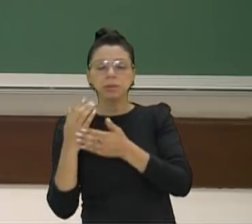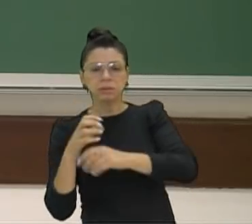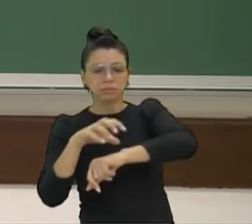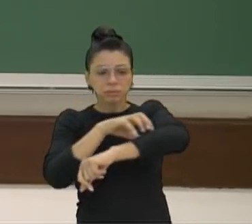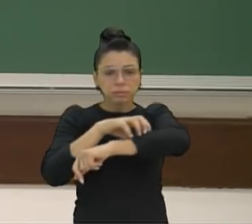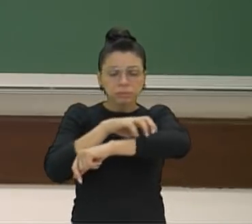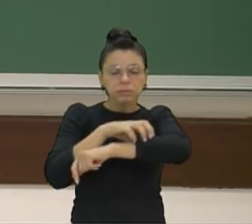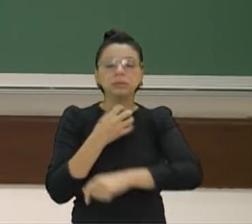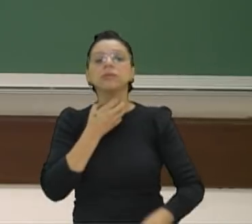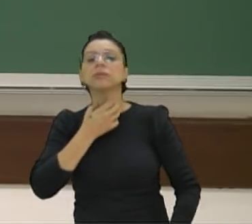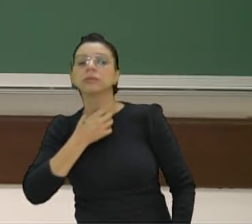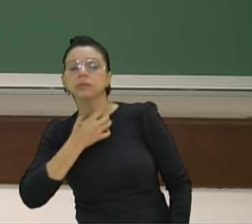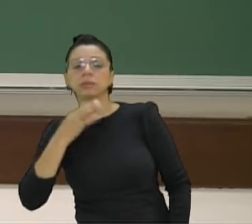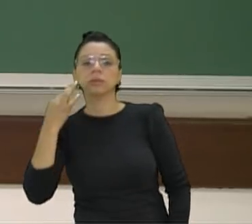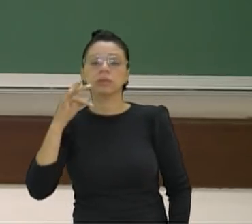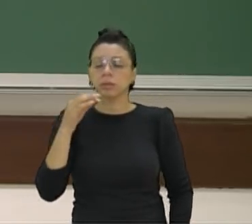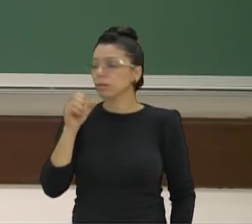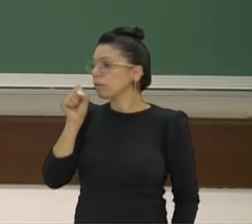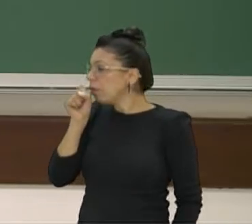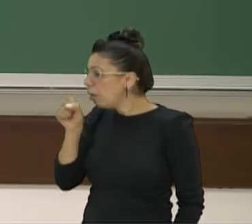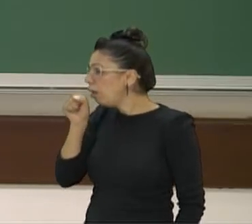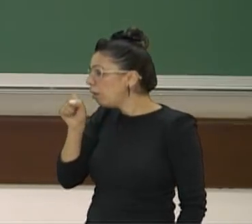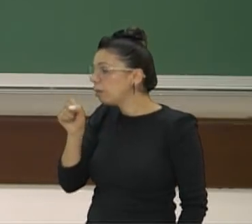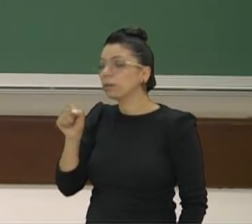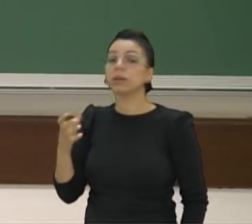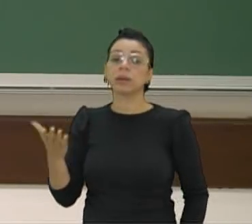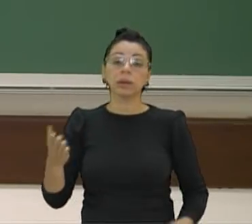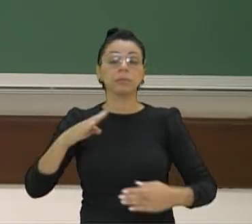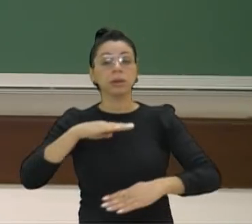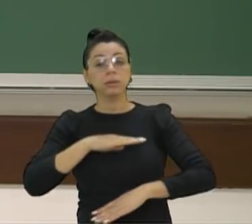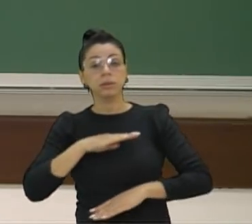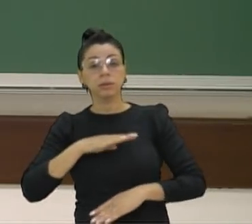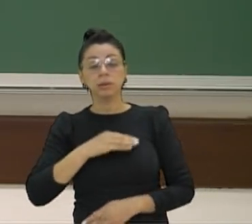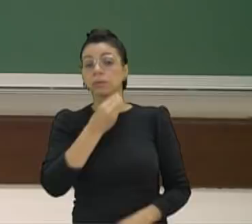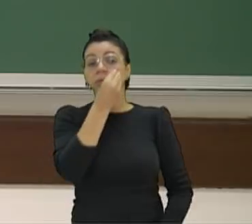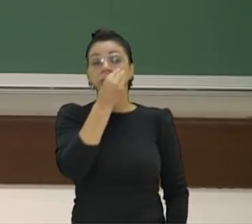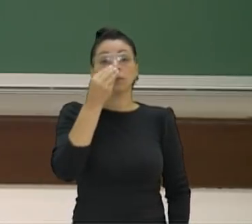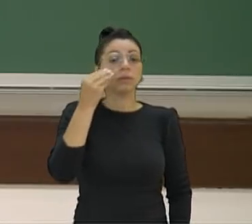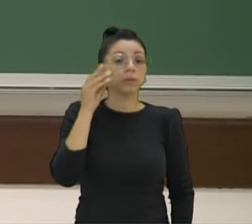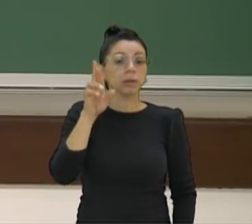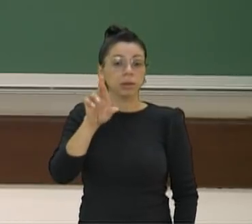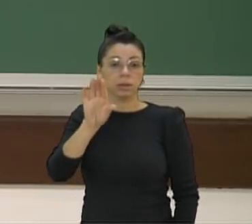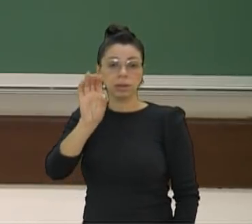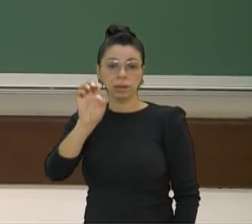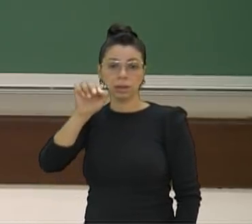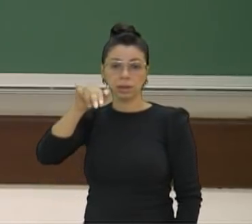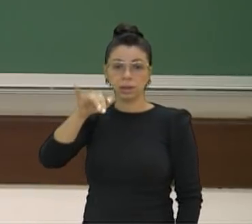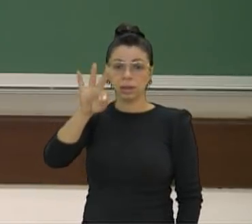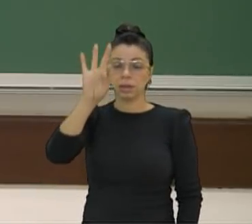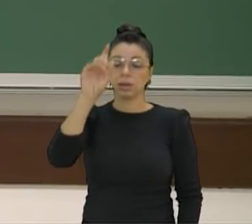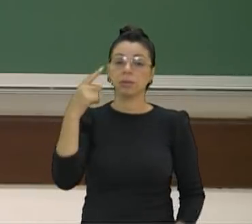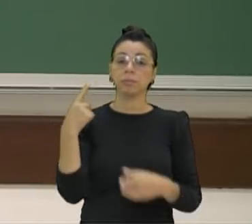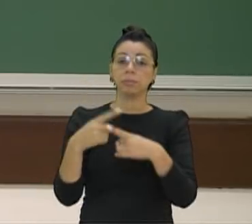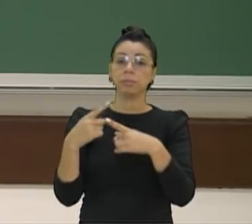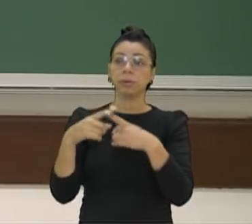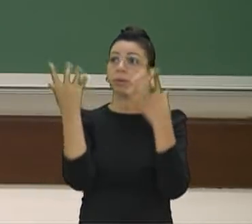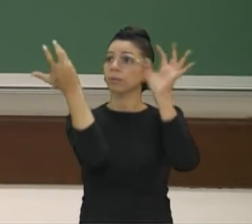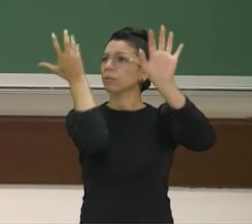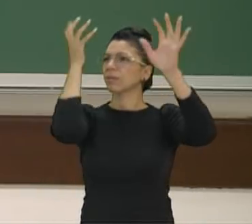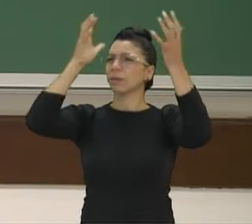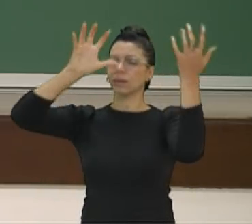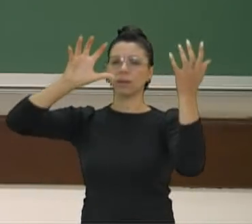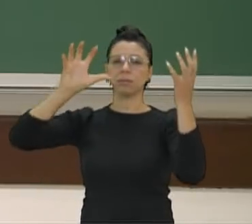tossindo, mas tosse seca, né? Era um quadro de rinite, por conta do tempo muito seco. Como que a gente vai